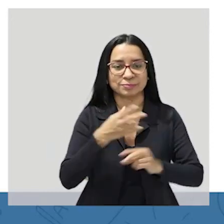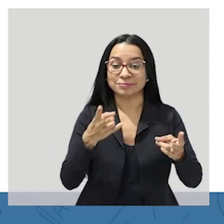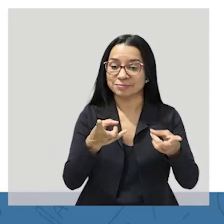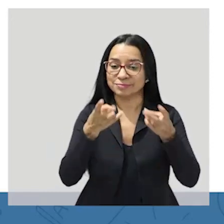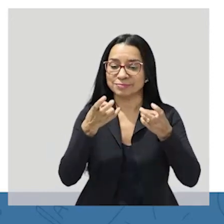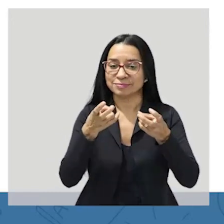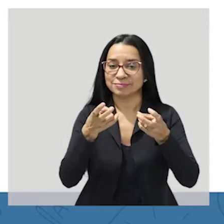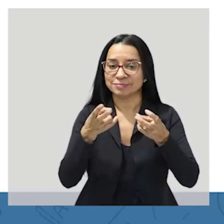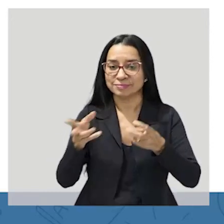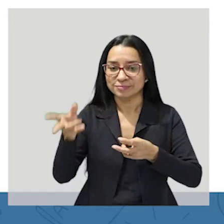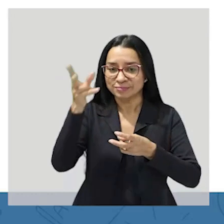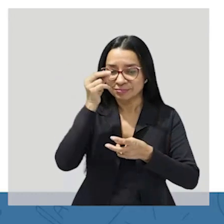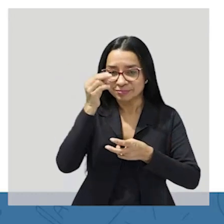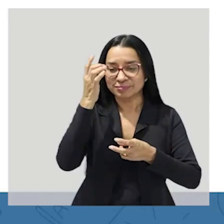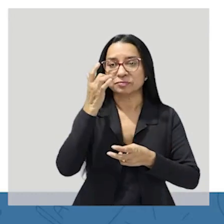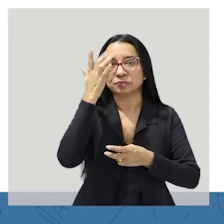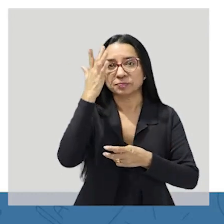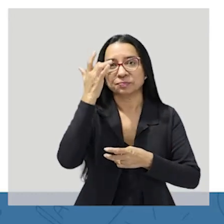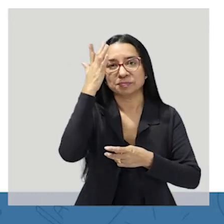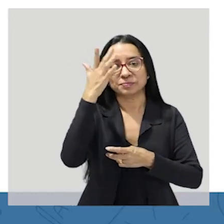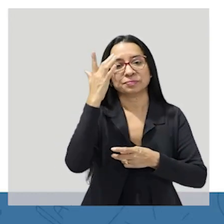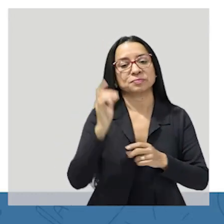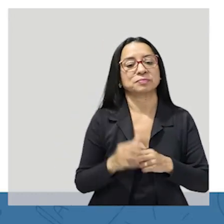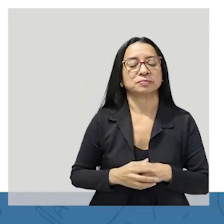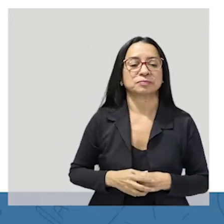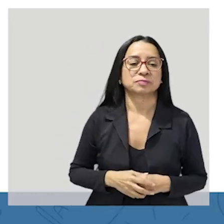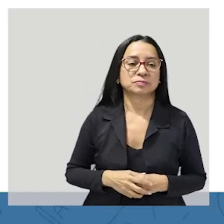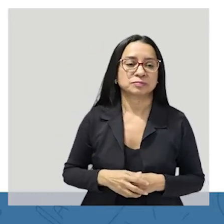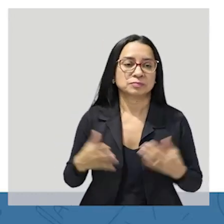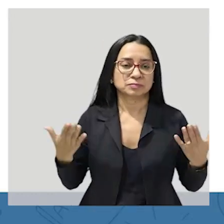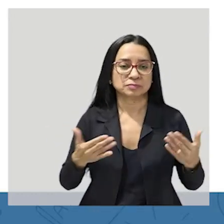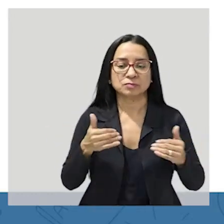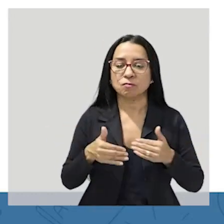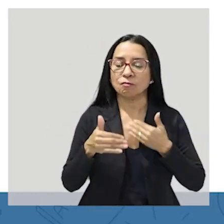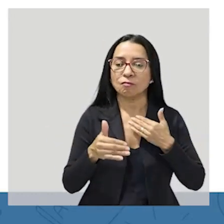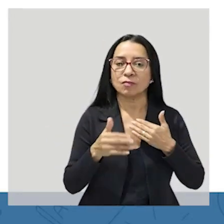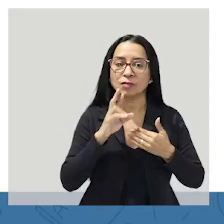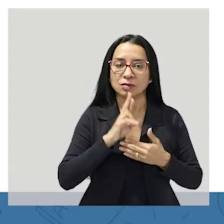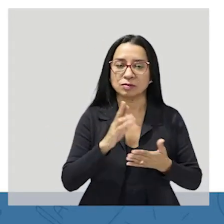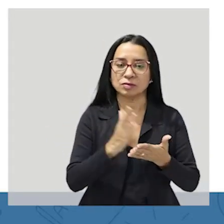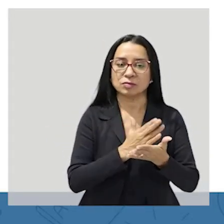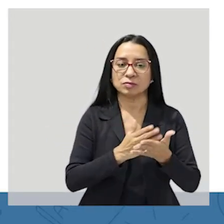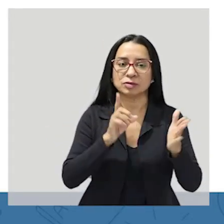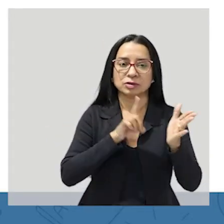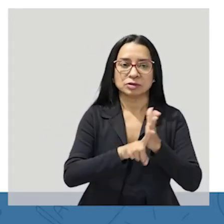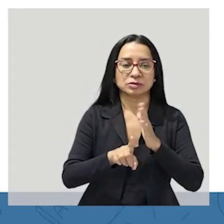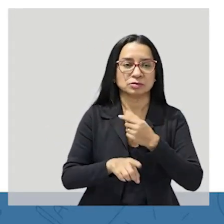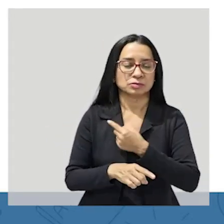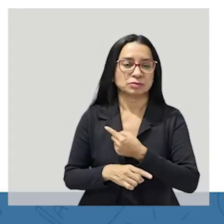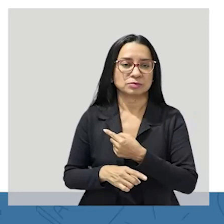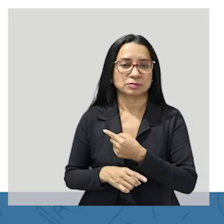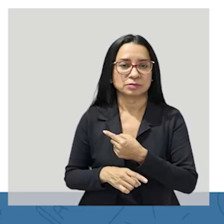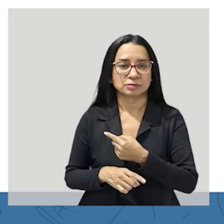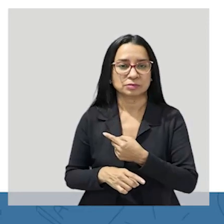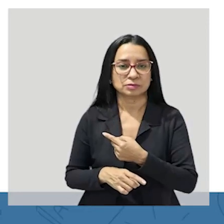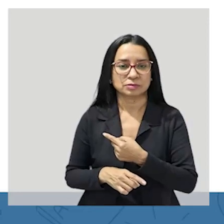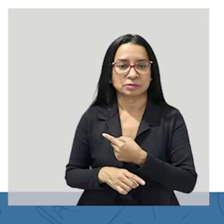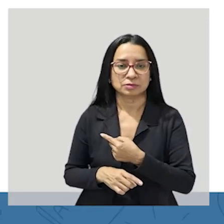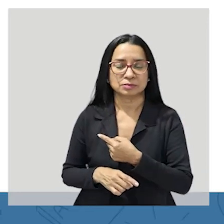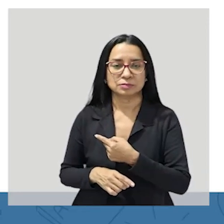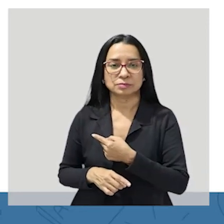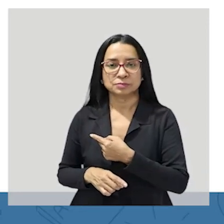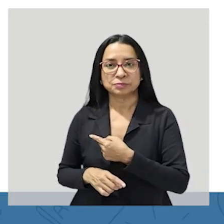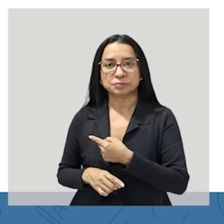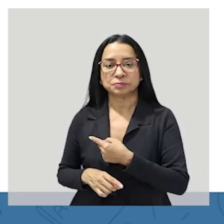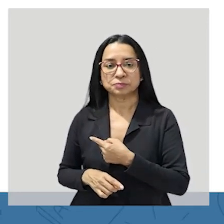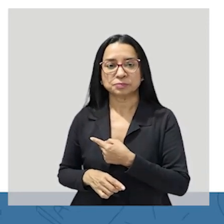captar? Fácil, fácil, fácil, temática, show de bola. Bora evoluir? Bora responder algumas questões da UEMA agora? Vem comigo, respira.